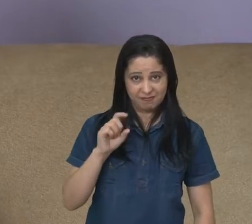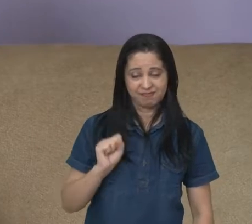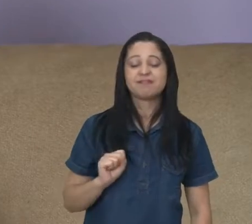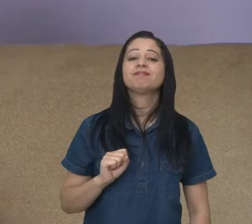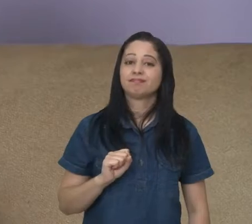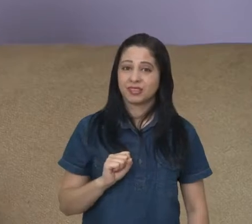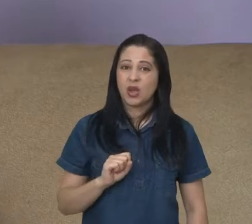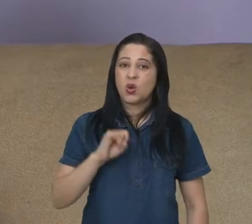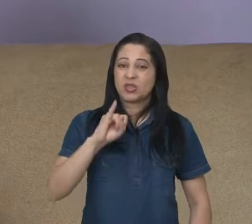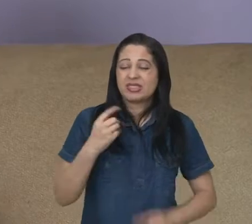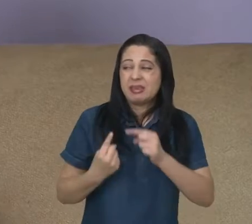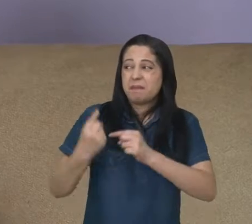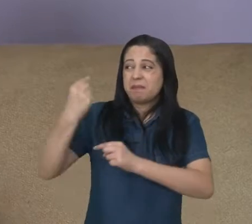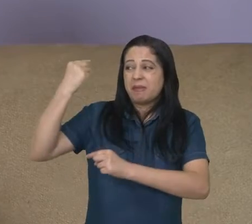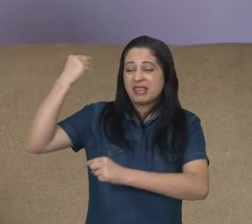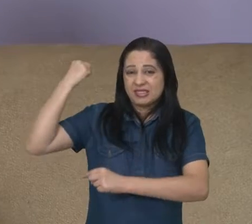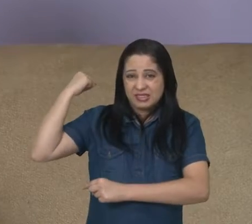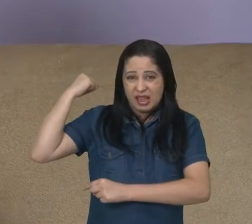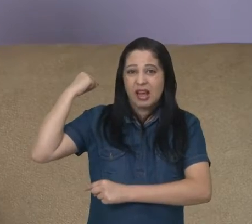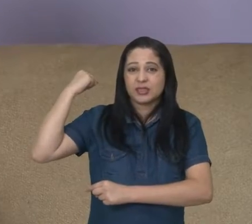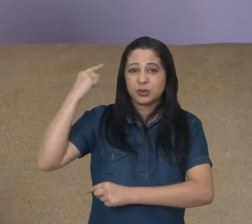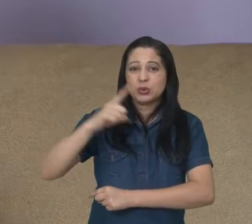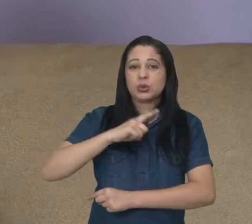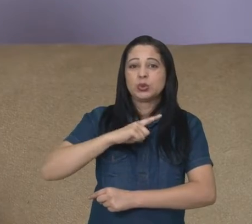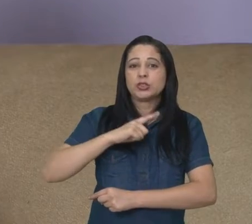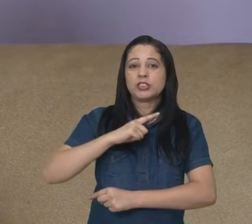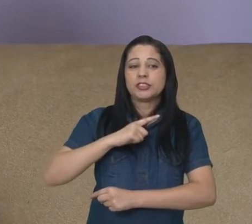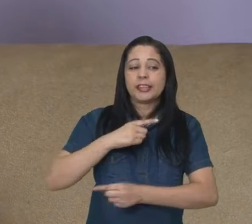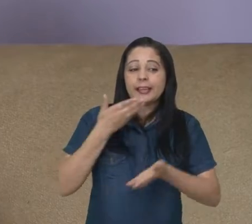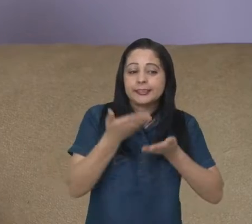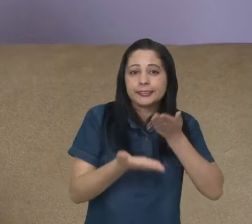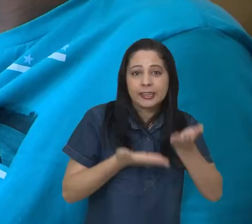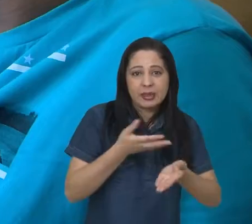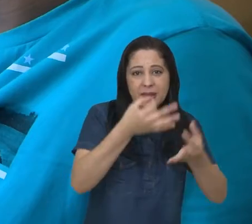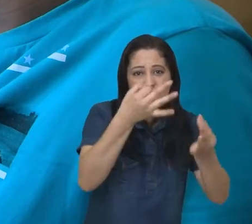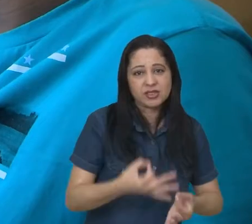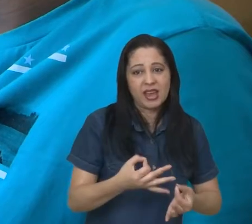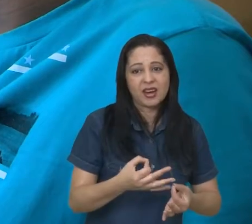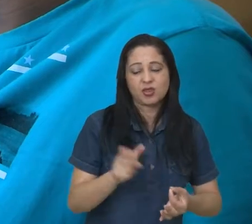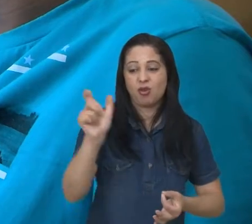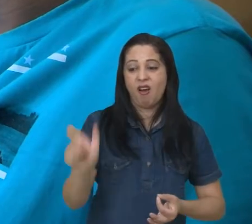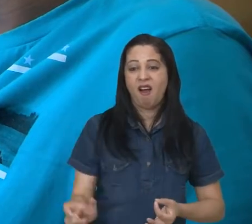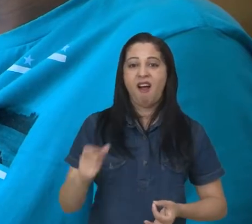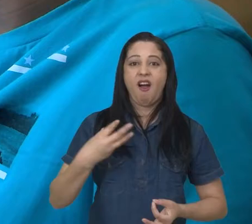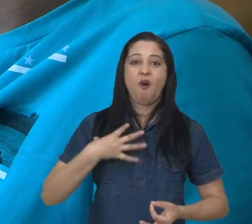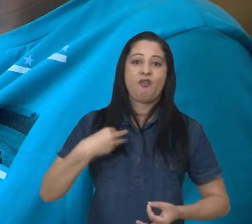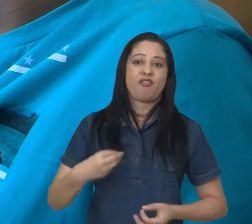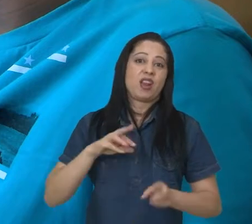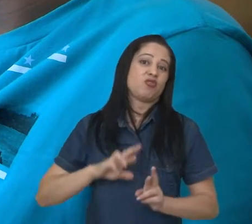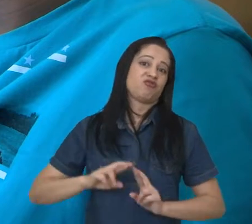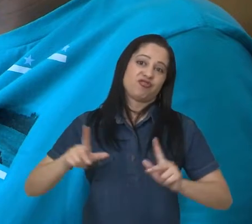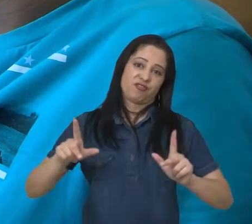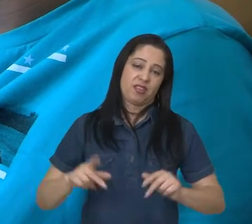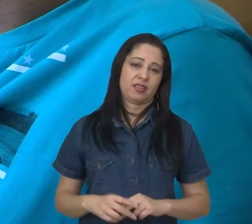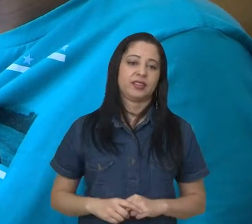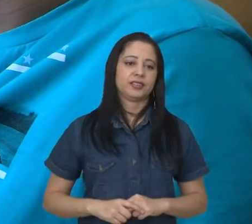José, pai do Vitor? Ele diz que se na época tivesse um programa como esse, as coisas poderiam